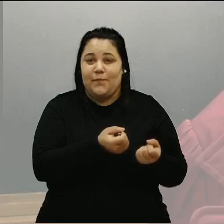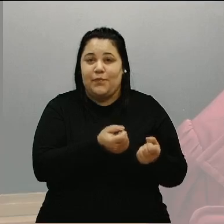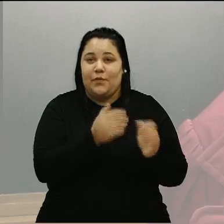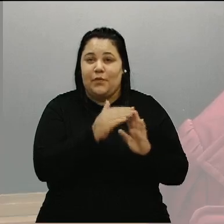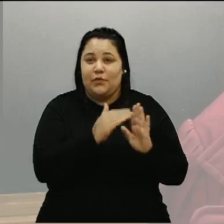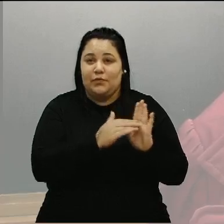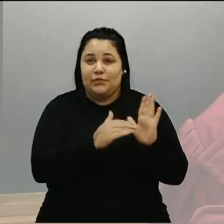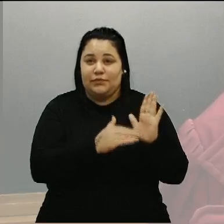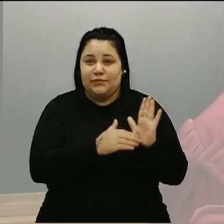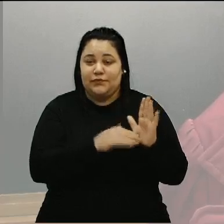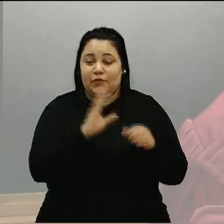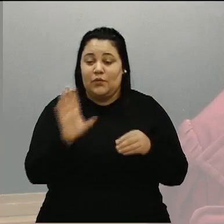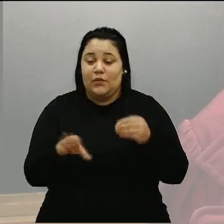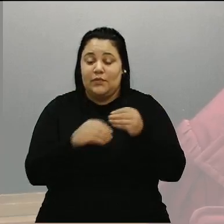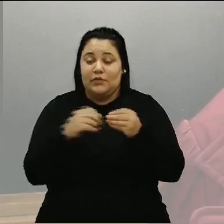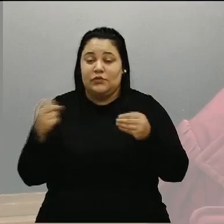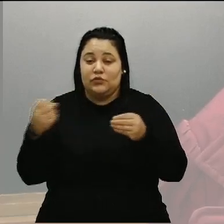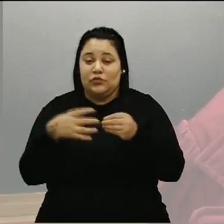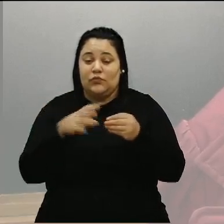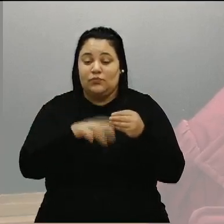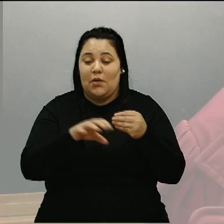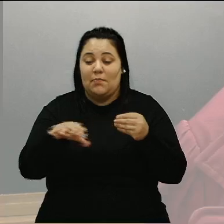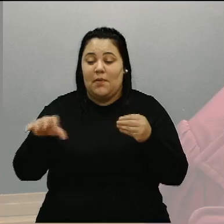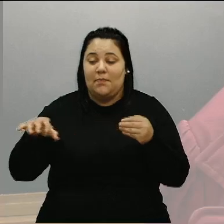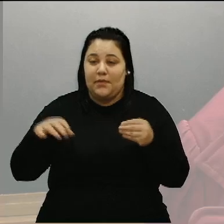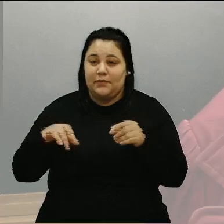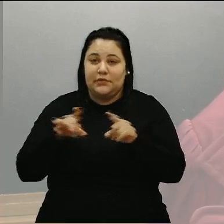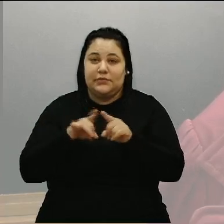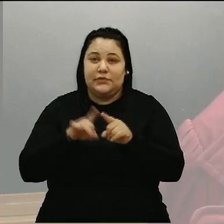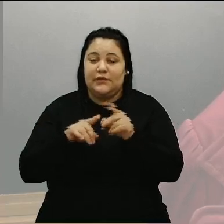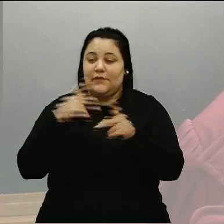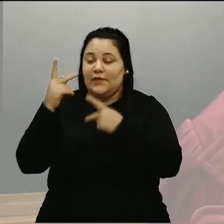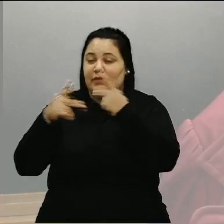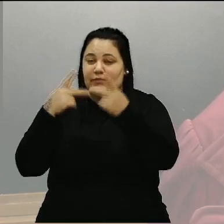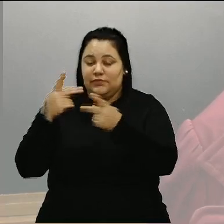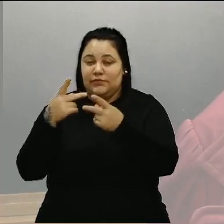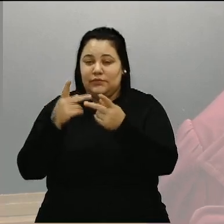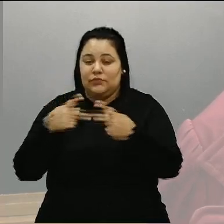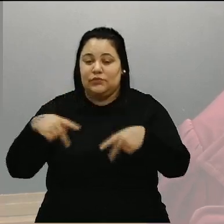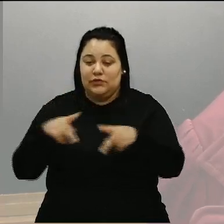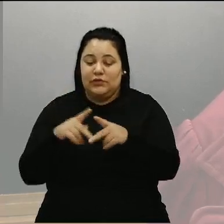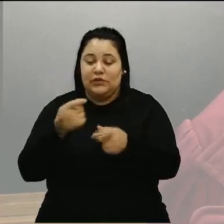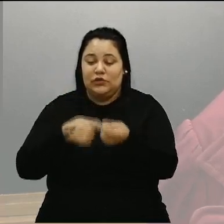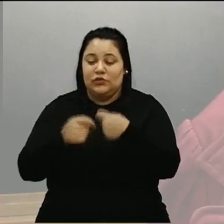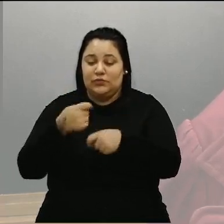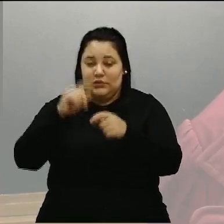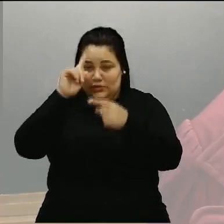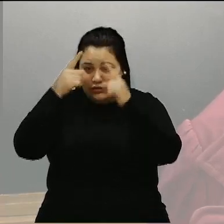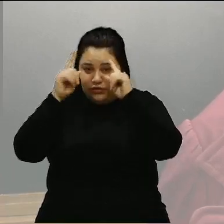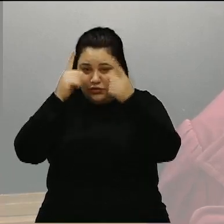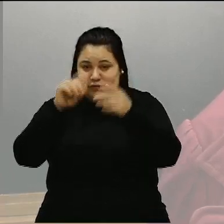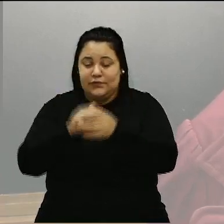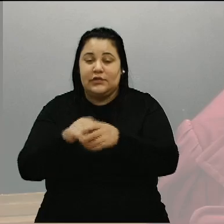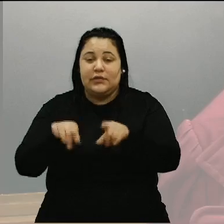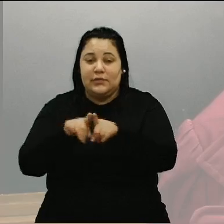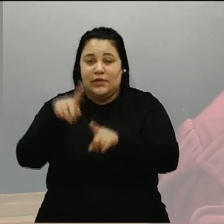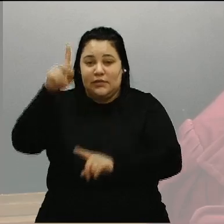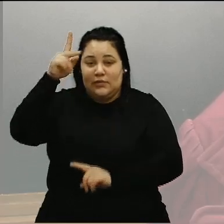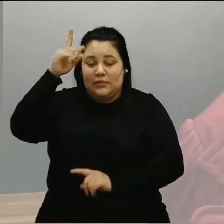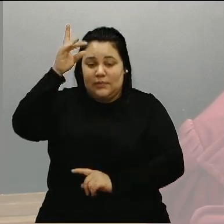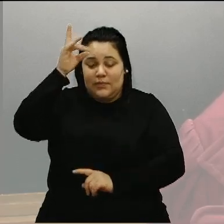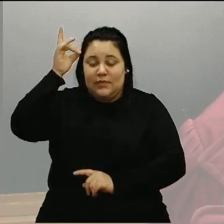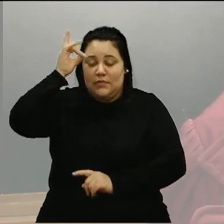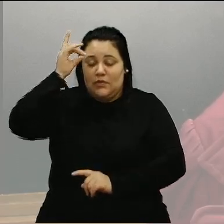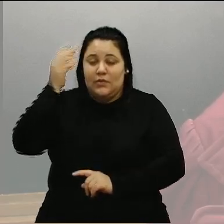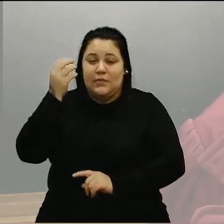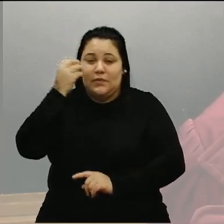novas categorias, incluindo manifestações populares, economia criativa e memória e patrimônio. Essa